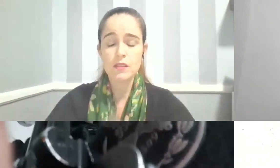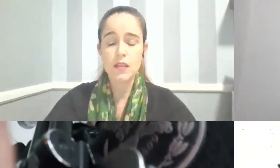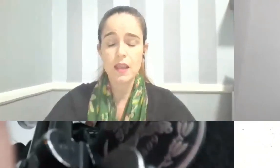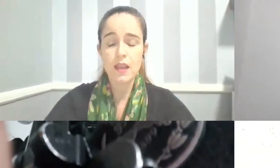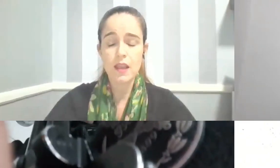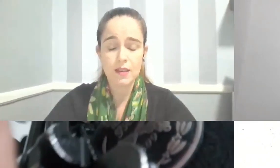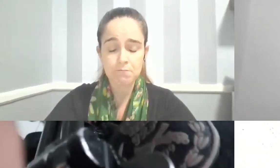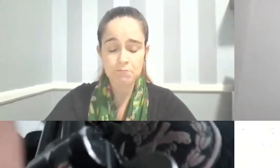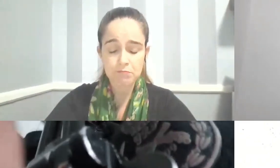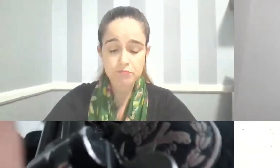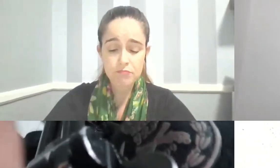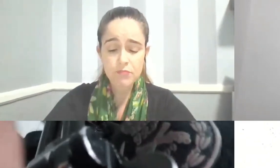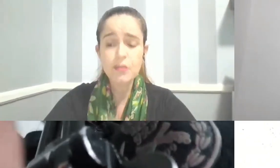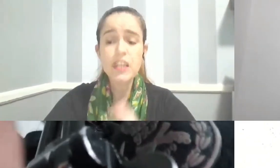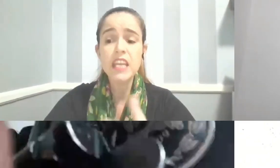pessoas